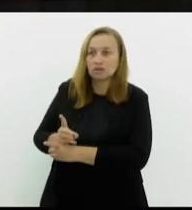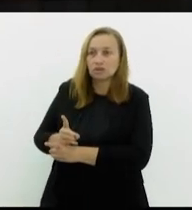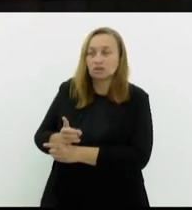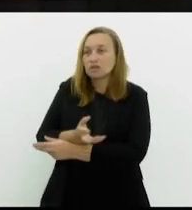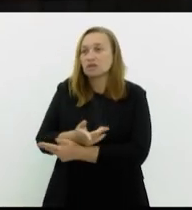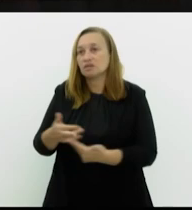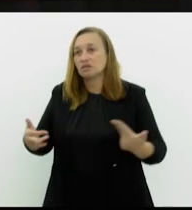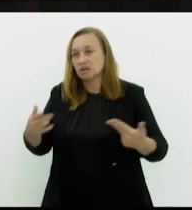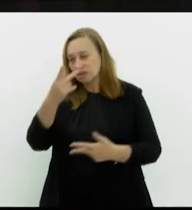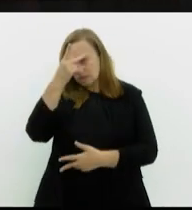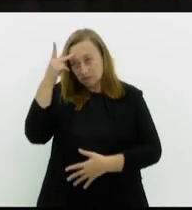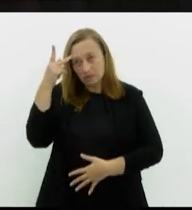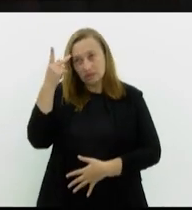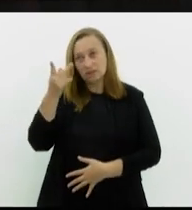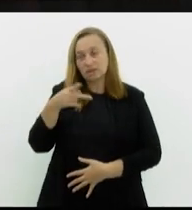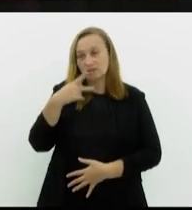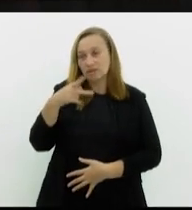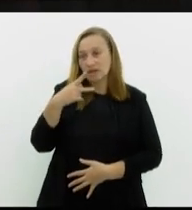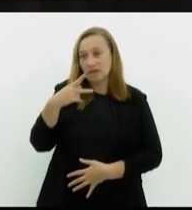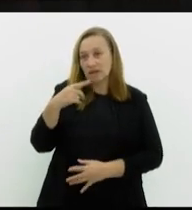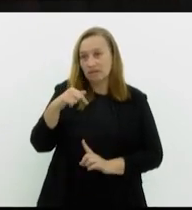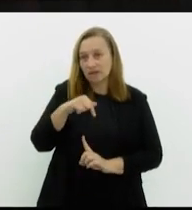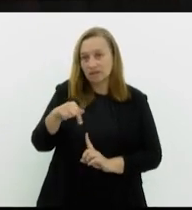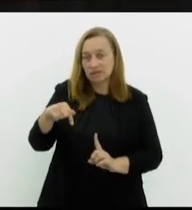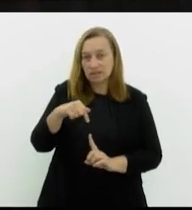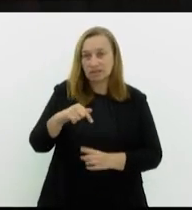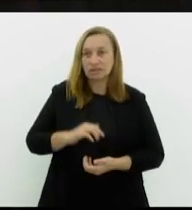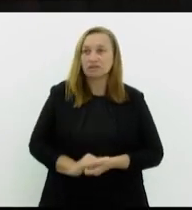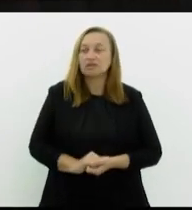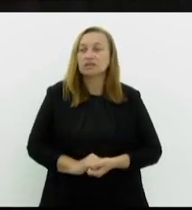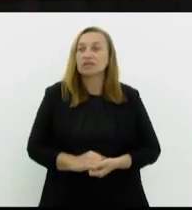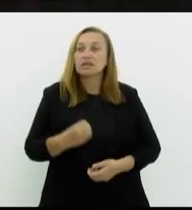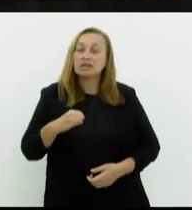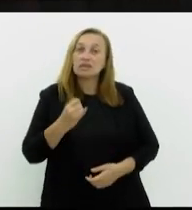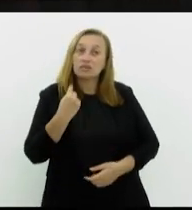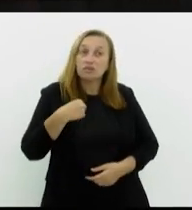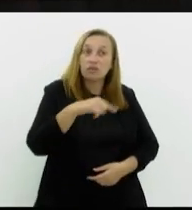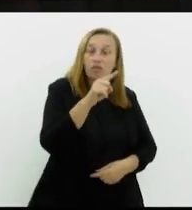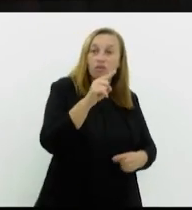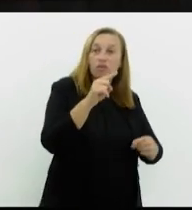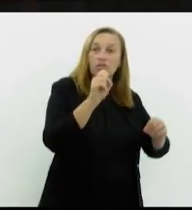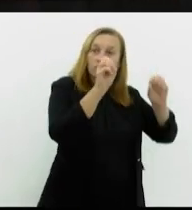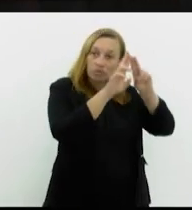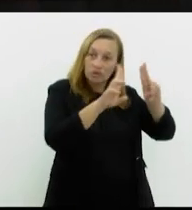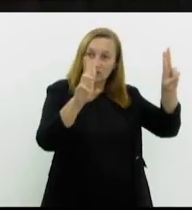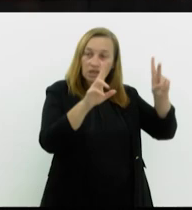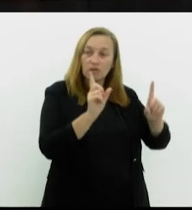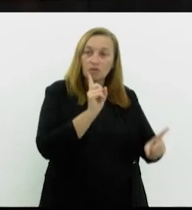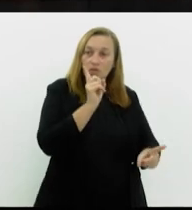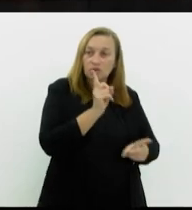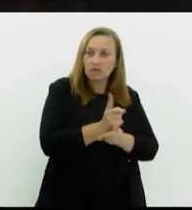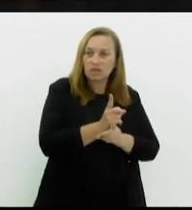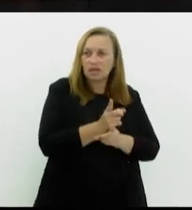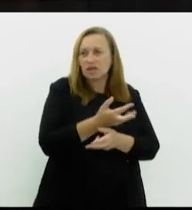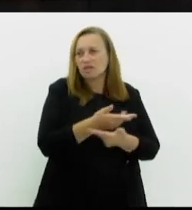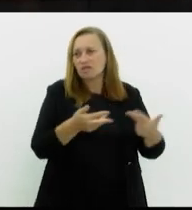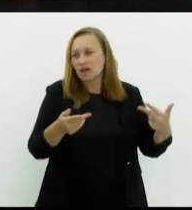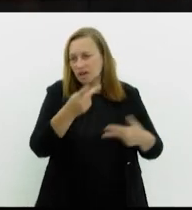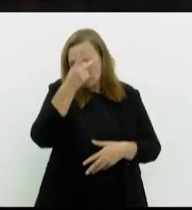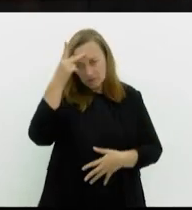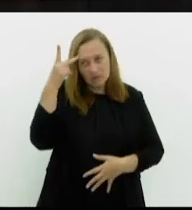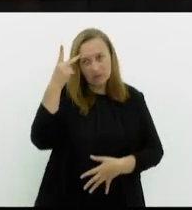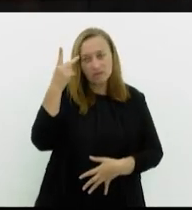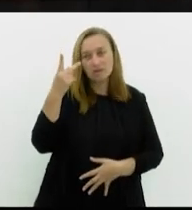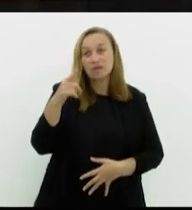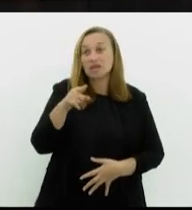muita gente que se dizia santa. E se forem para o céu, lá encontrarem muita gente